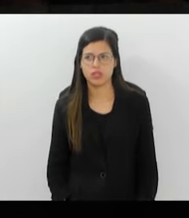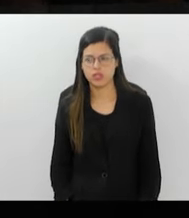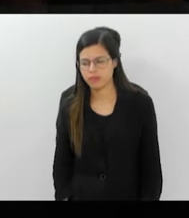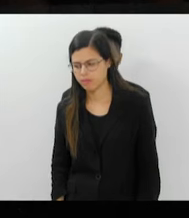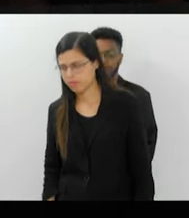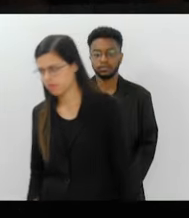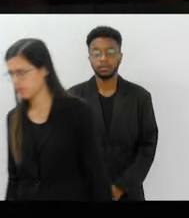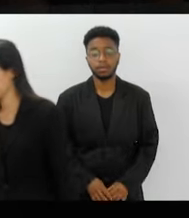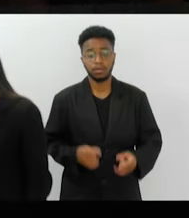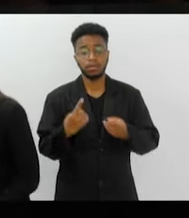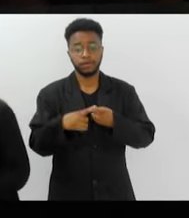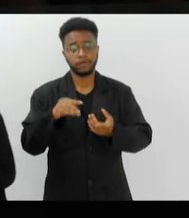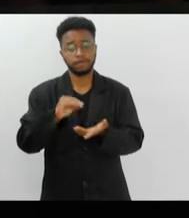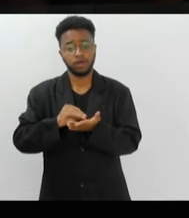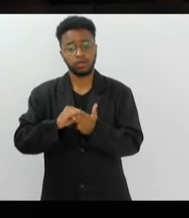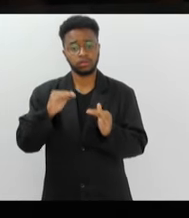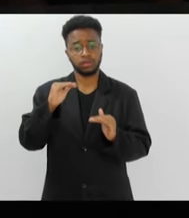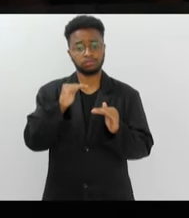desequilibra mesmo.